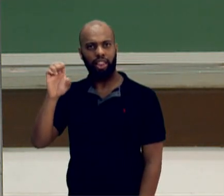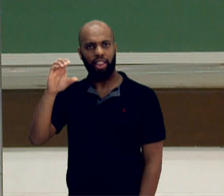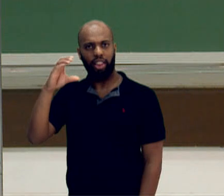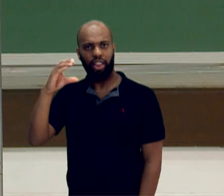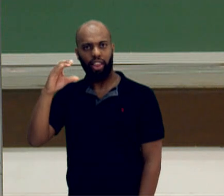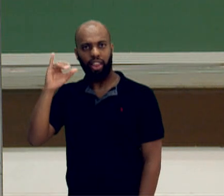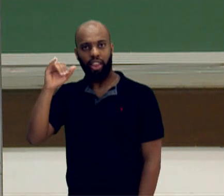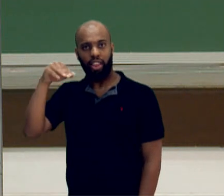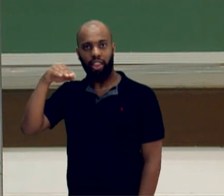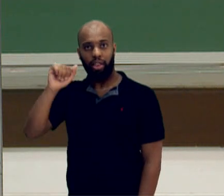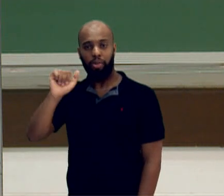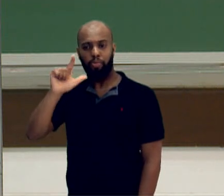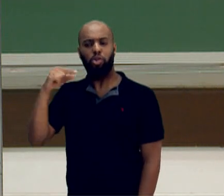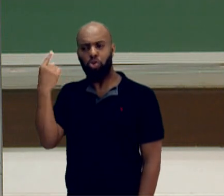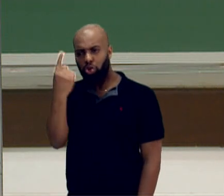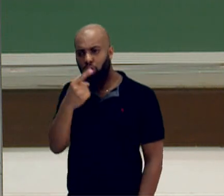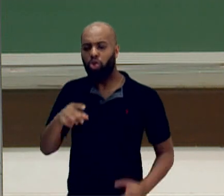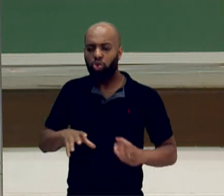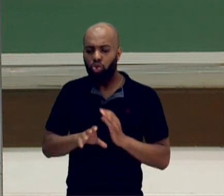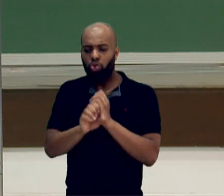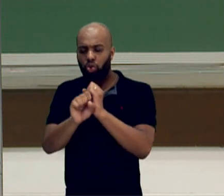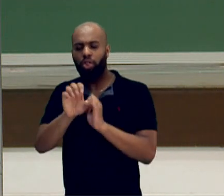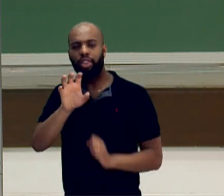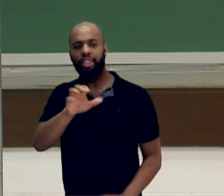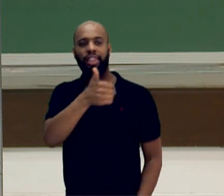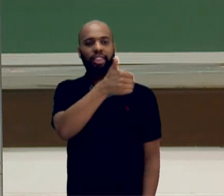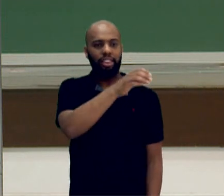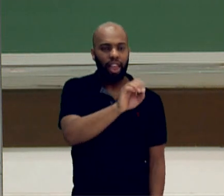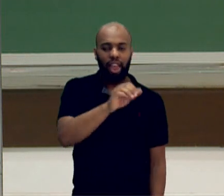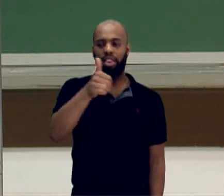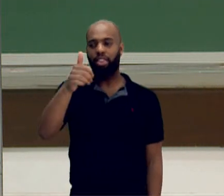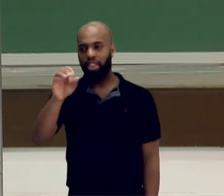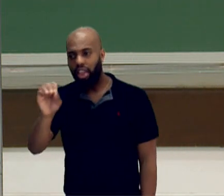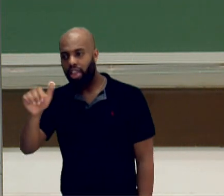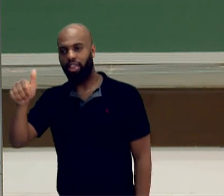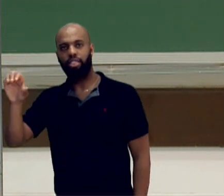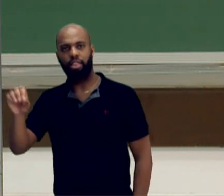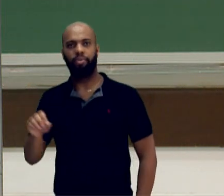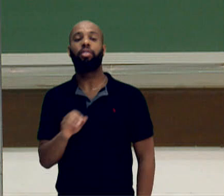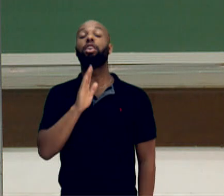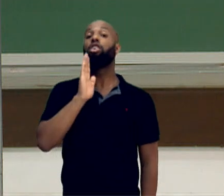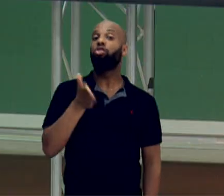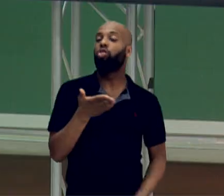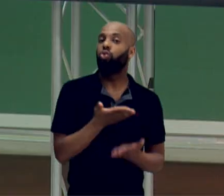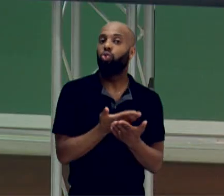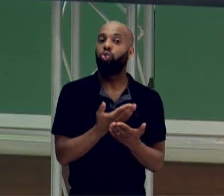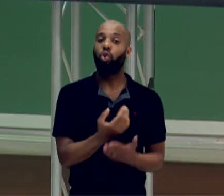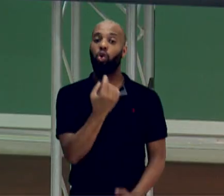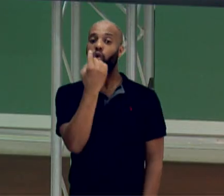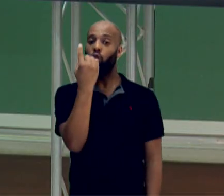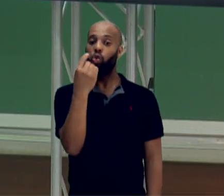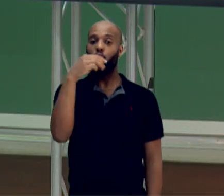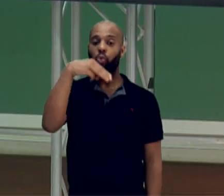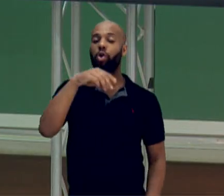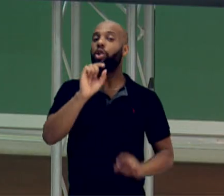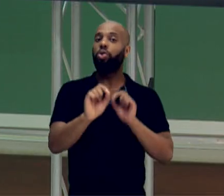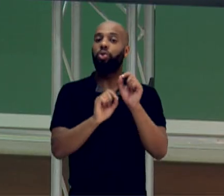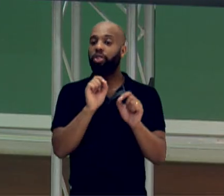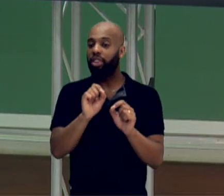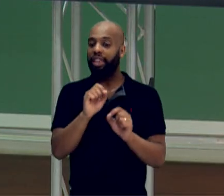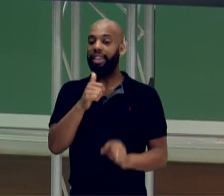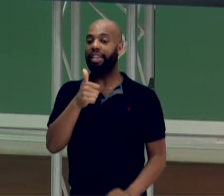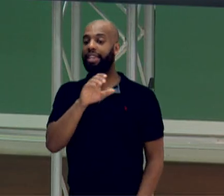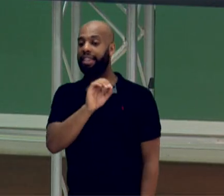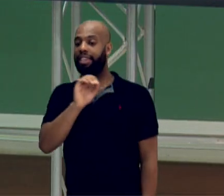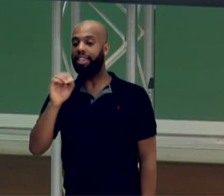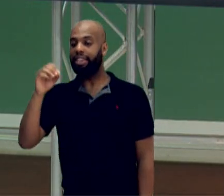em 10. Muito bem. 1 metro, a gente já viu que vale 100 centímetros,